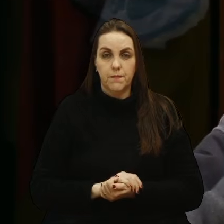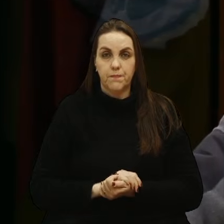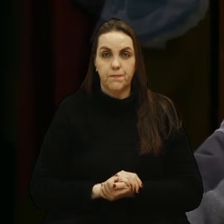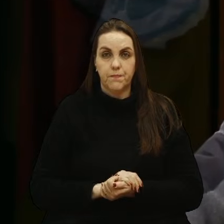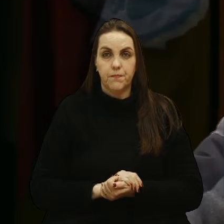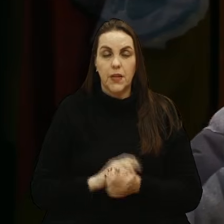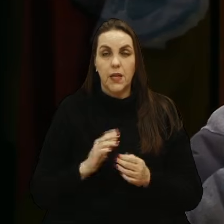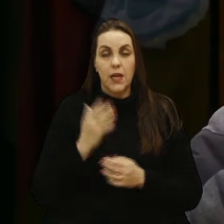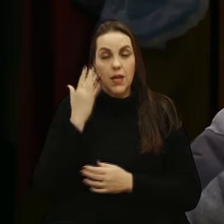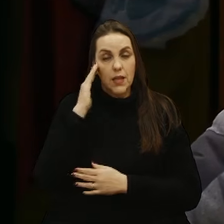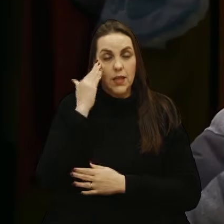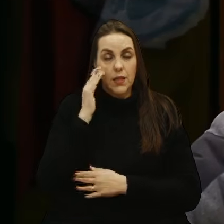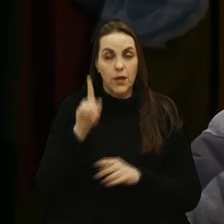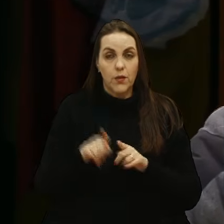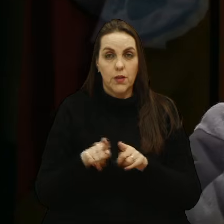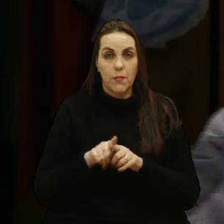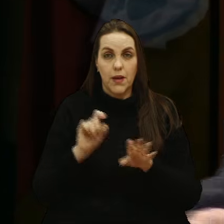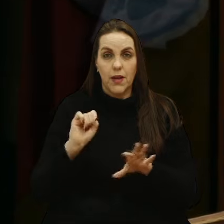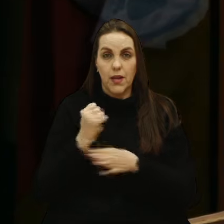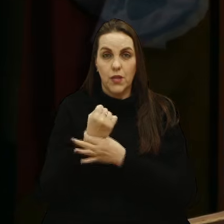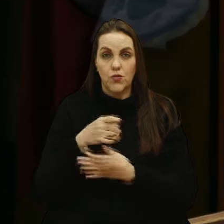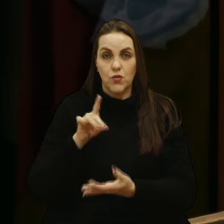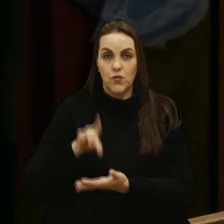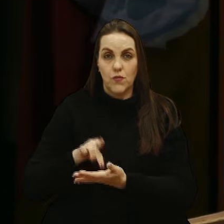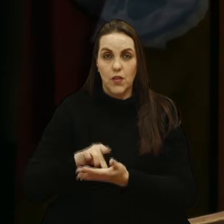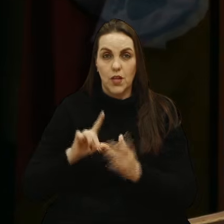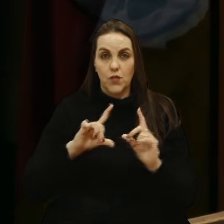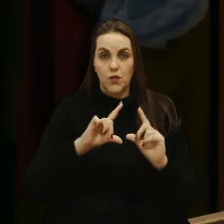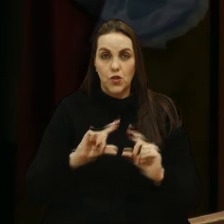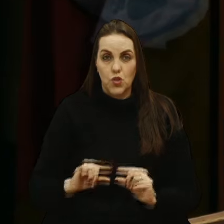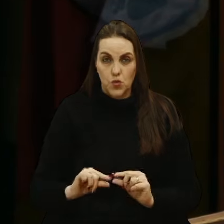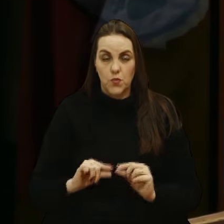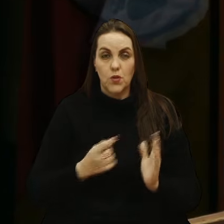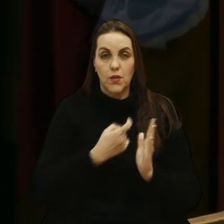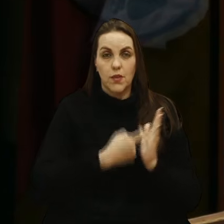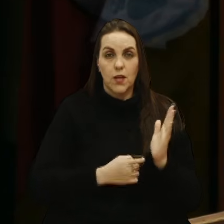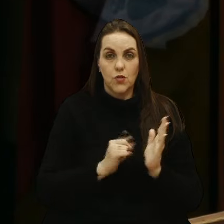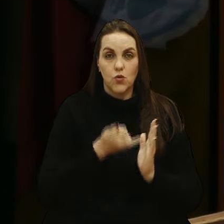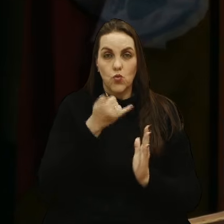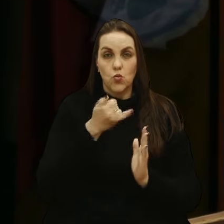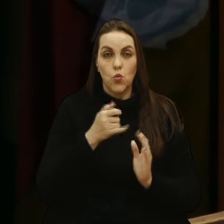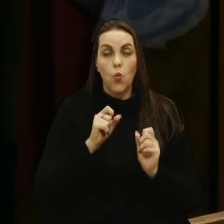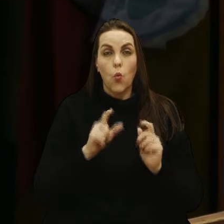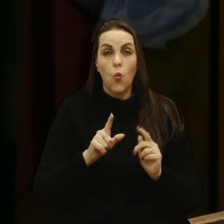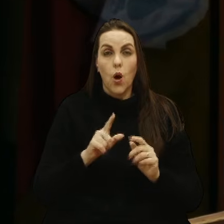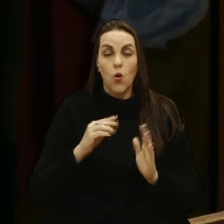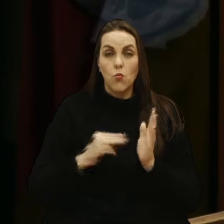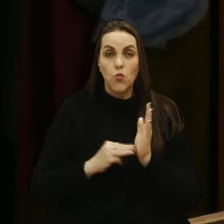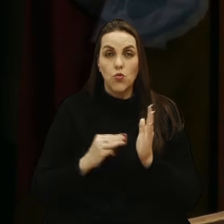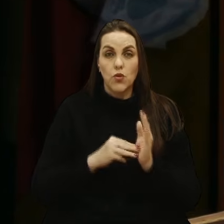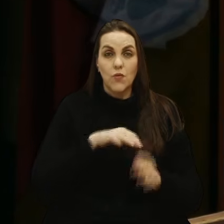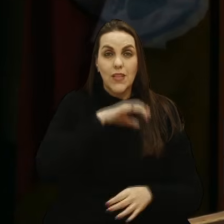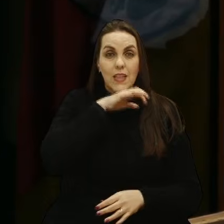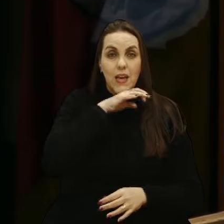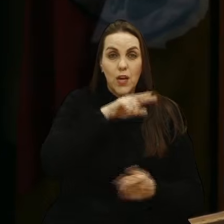Considerando que a existência de garantia real tende a reduzir significativamente a taxa de juros, qual o motivo do terreno não ter sido transferido à